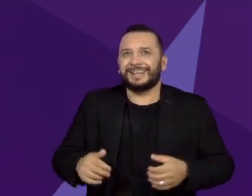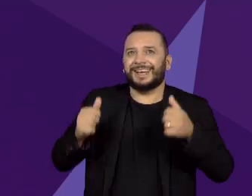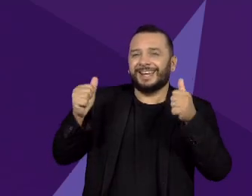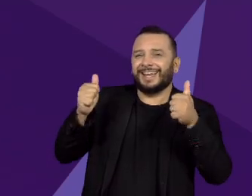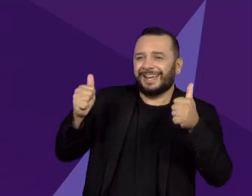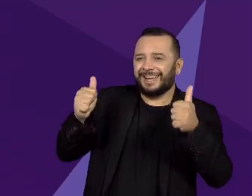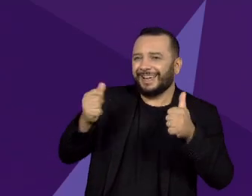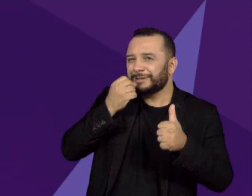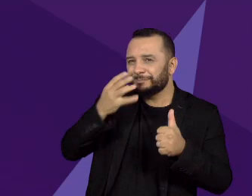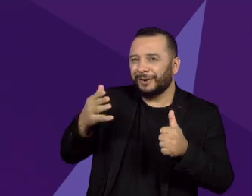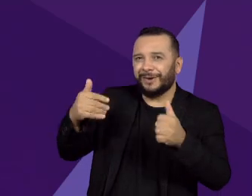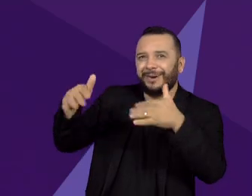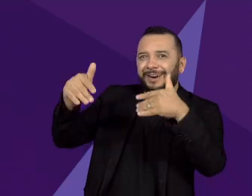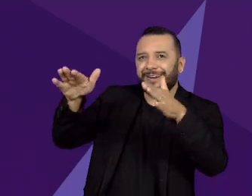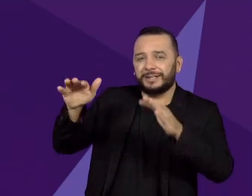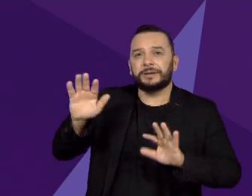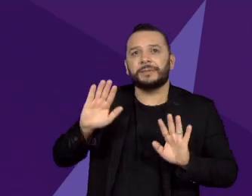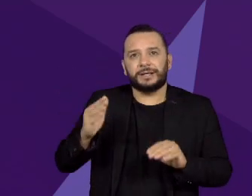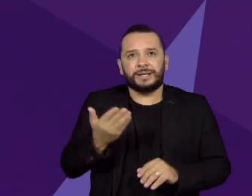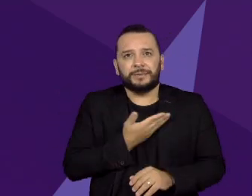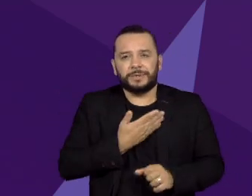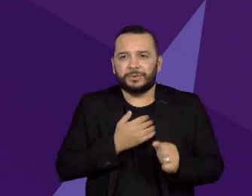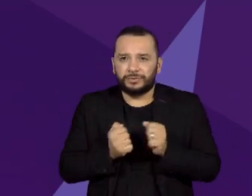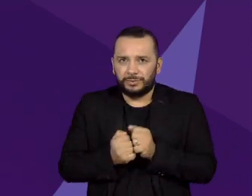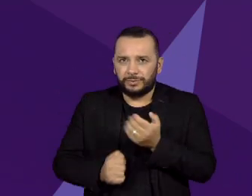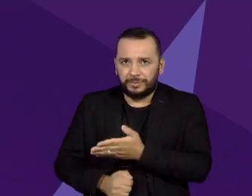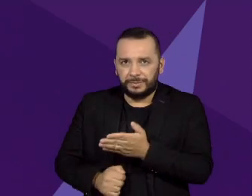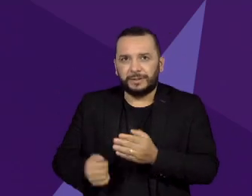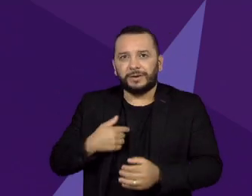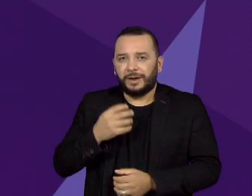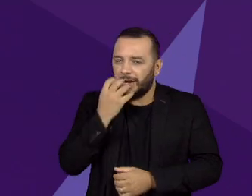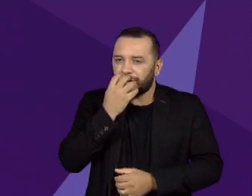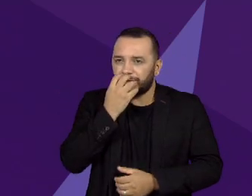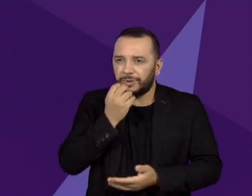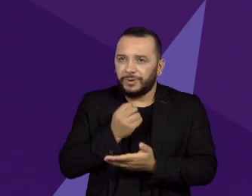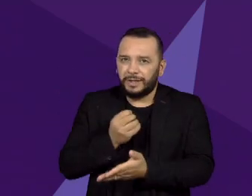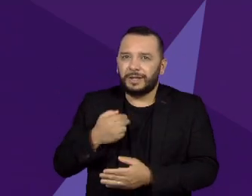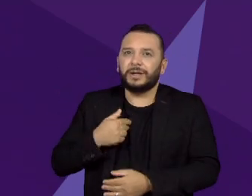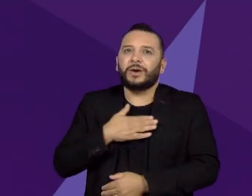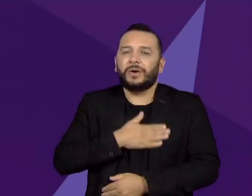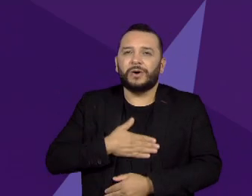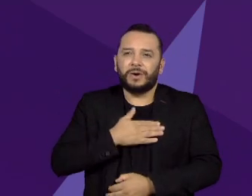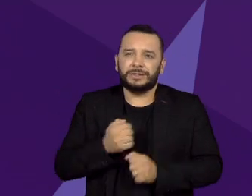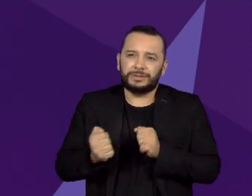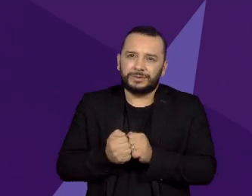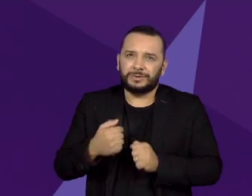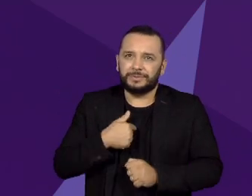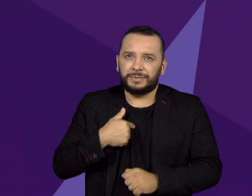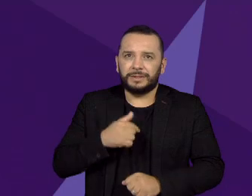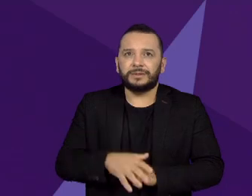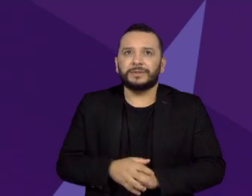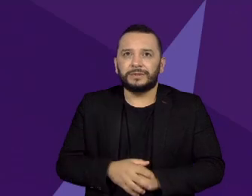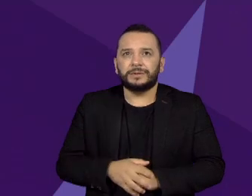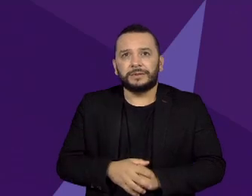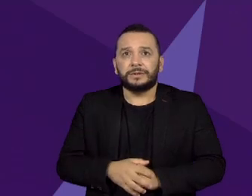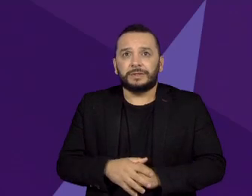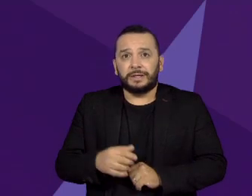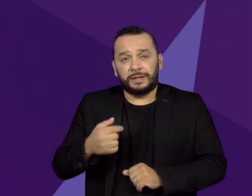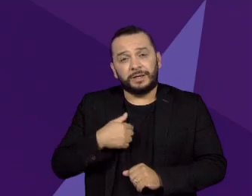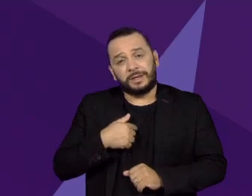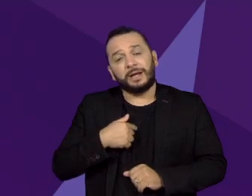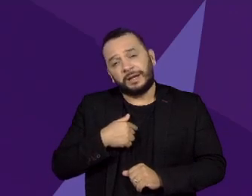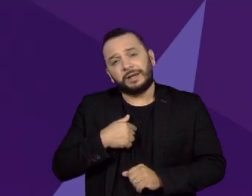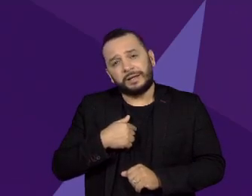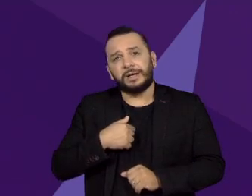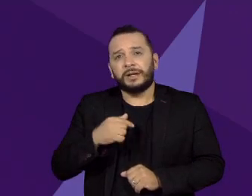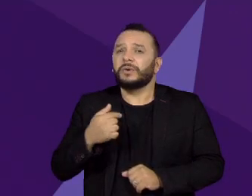Mas felizmente meu companheiro de sempre, Scott, tá aqui junto comigo. Ele parece estar gostando da minha companhia. Oi Deus, sou eu de novo. Arrumar a